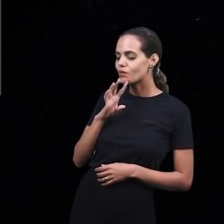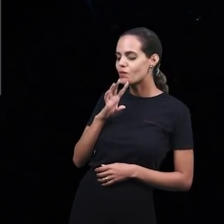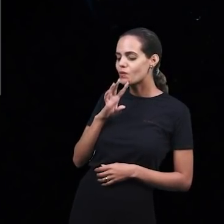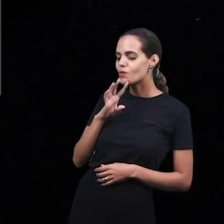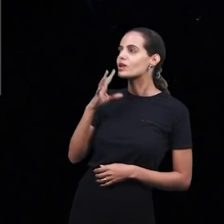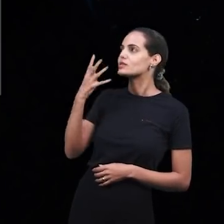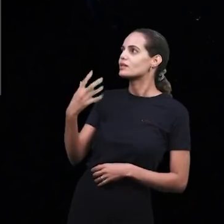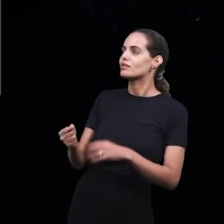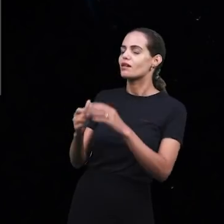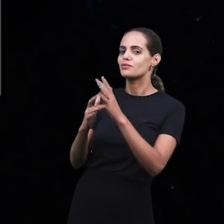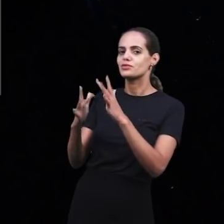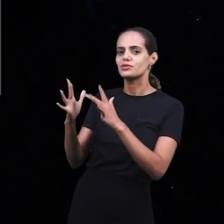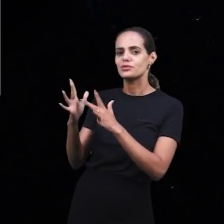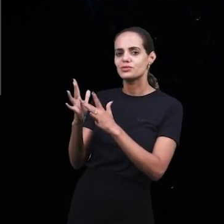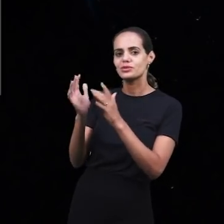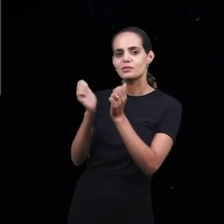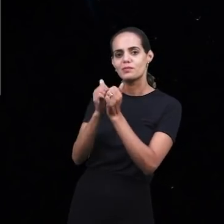dele.